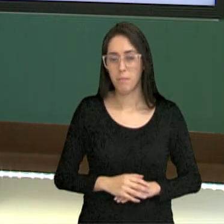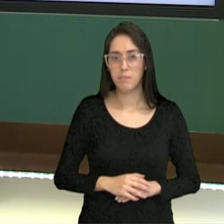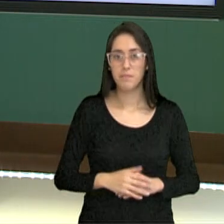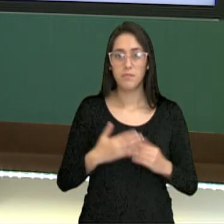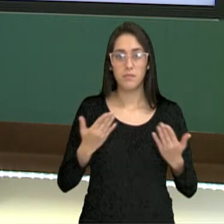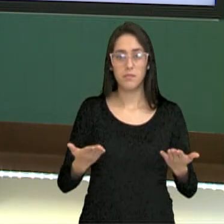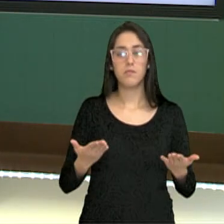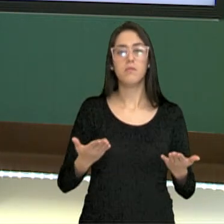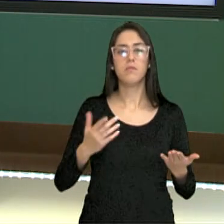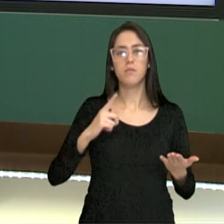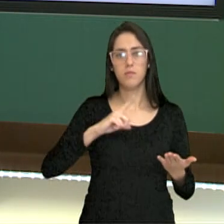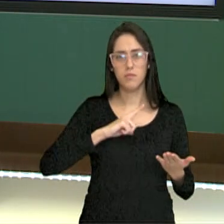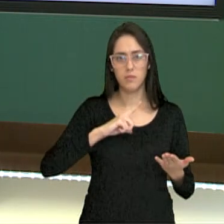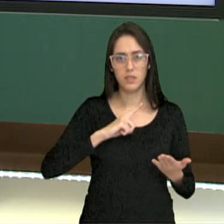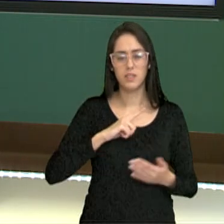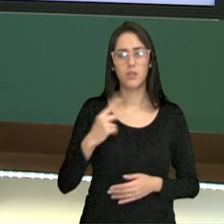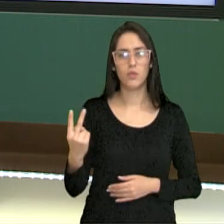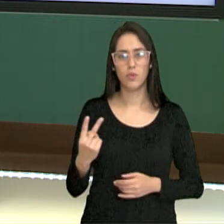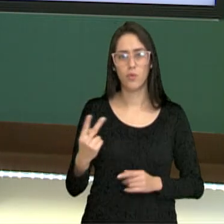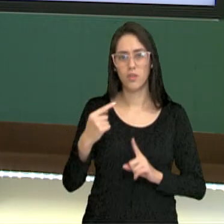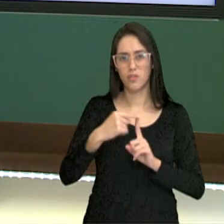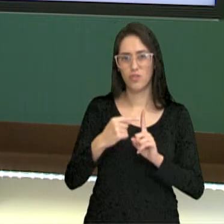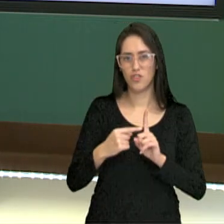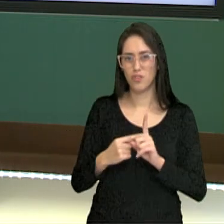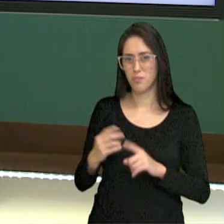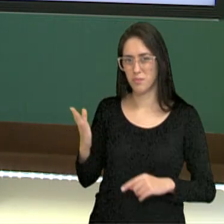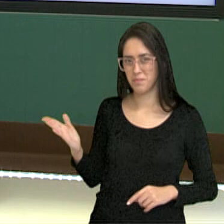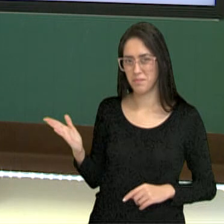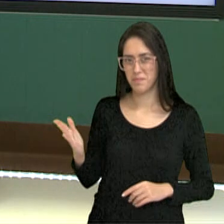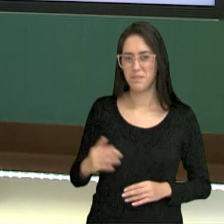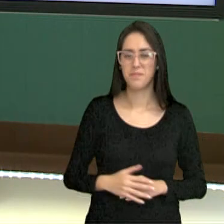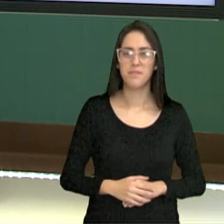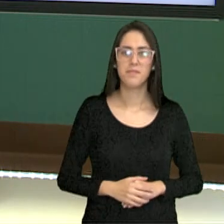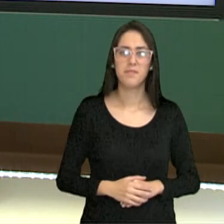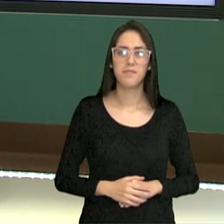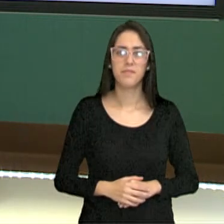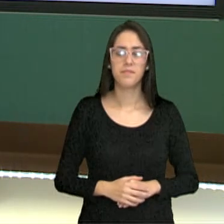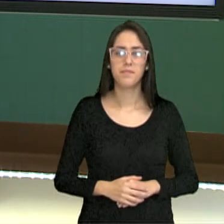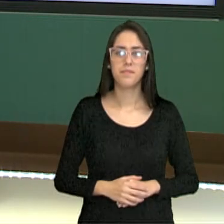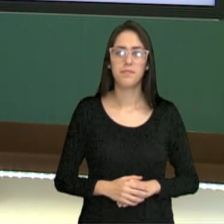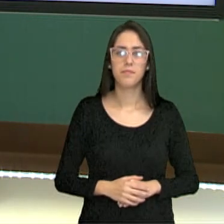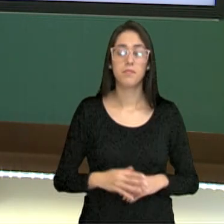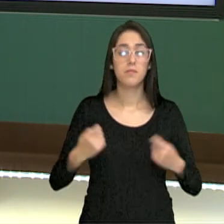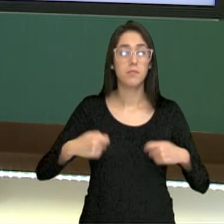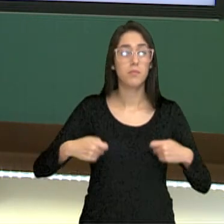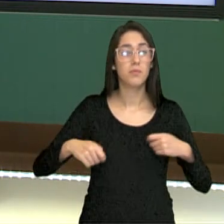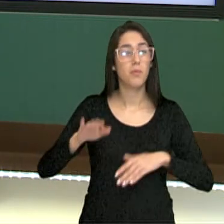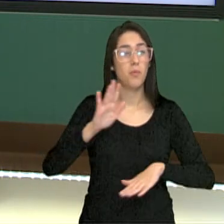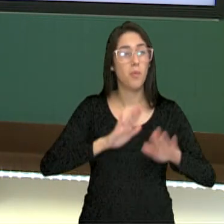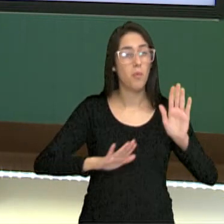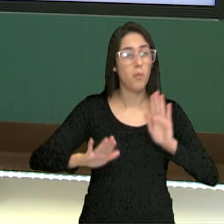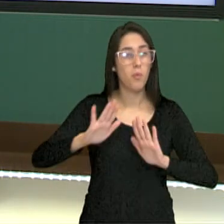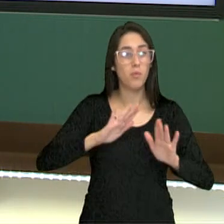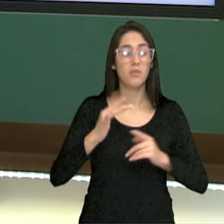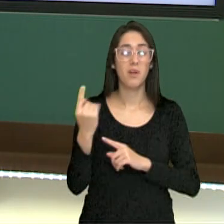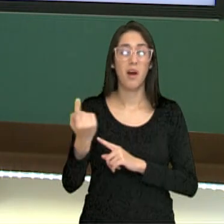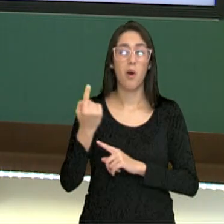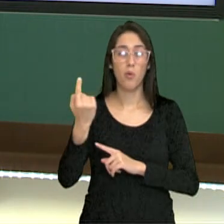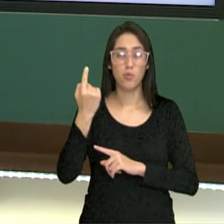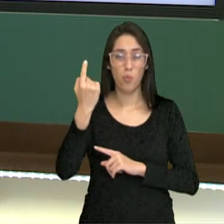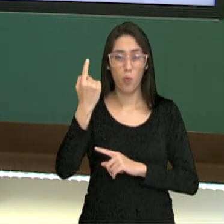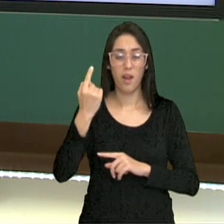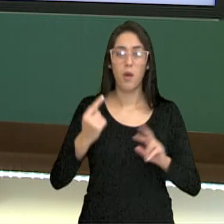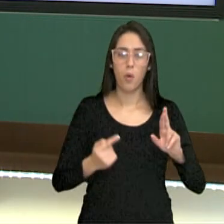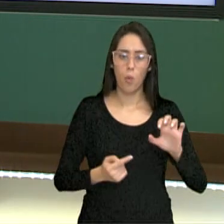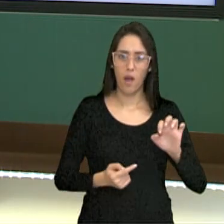seria o oblíquo, esse seria o nosso cone reto, tá? E tomar muito cuidado com esta altura. No cone